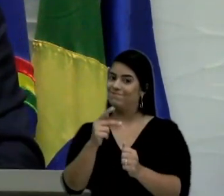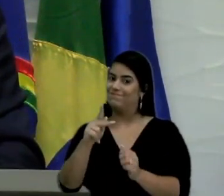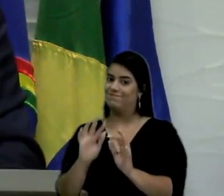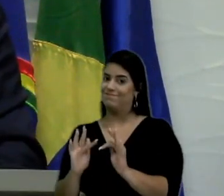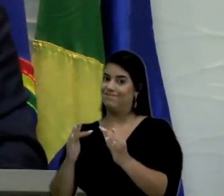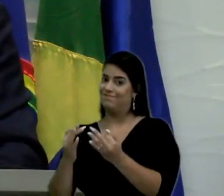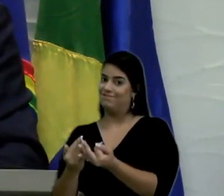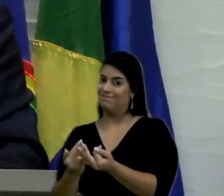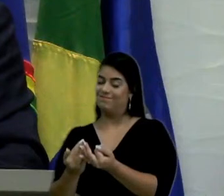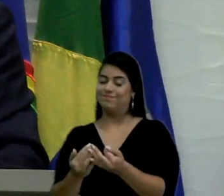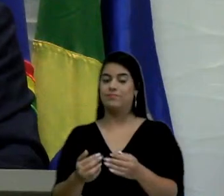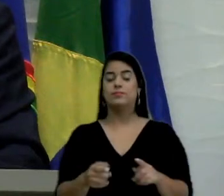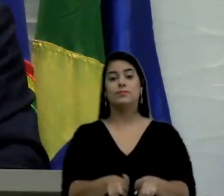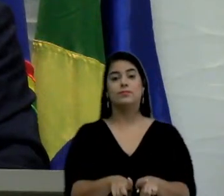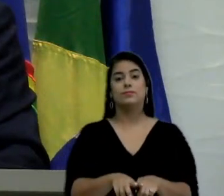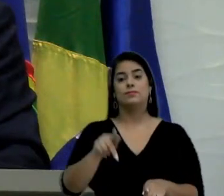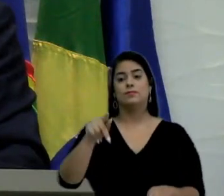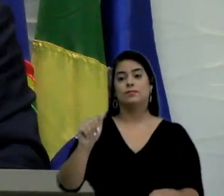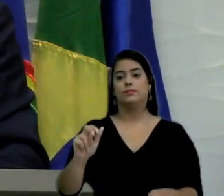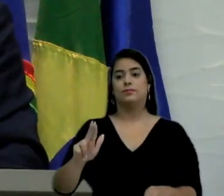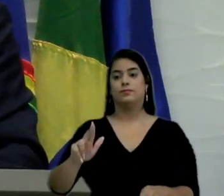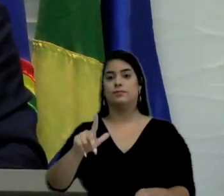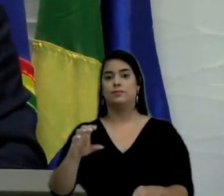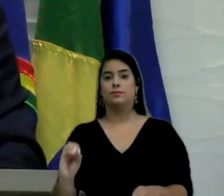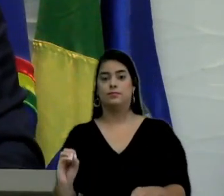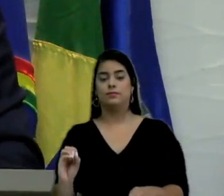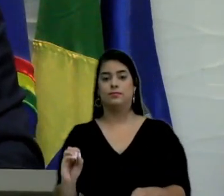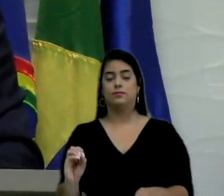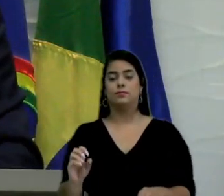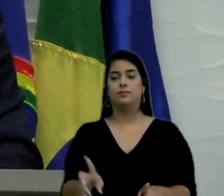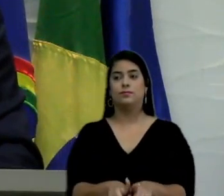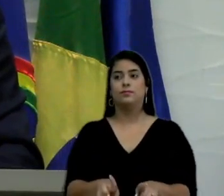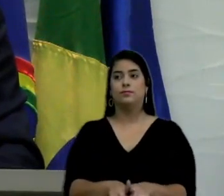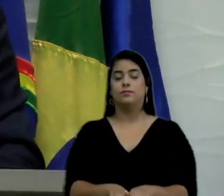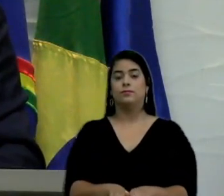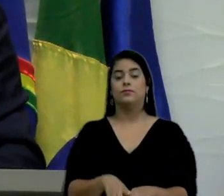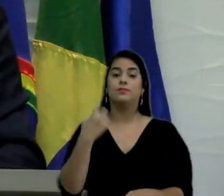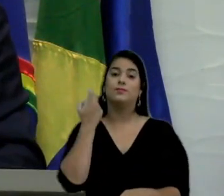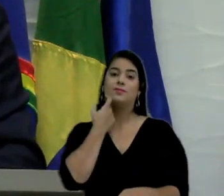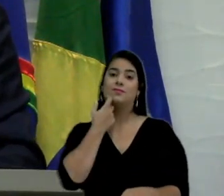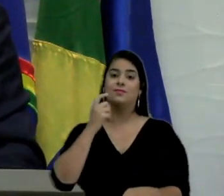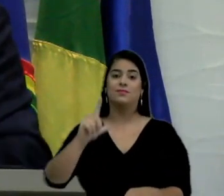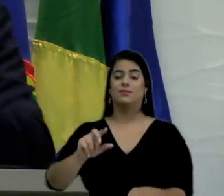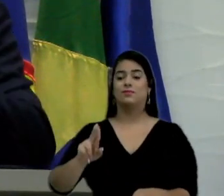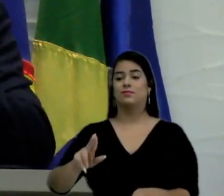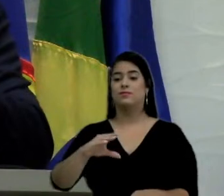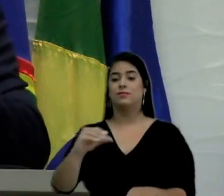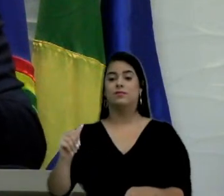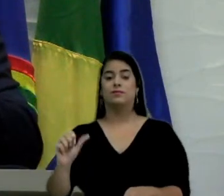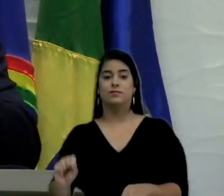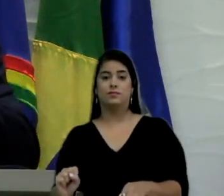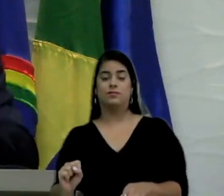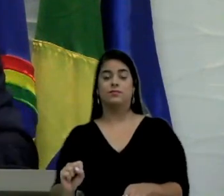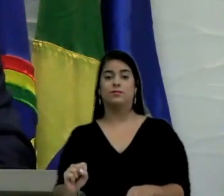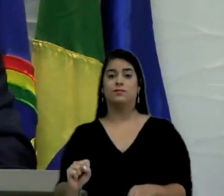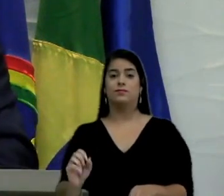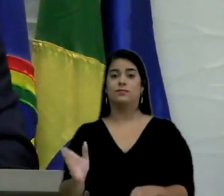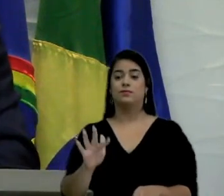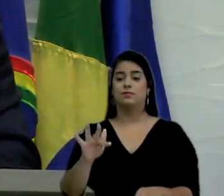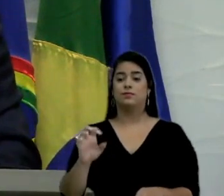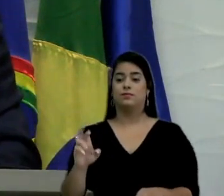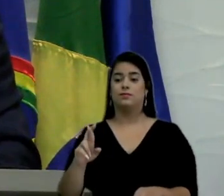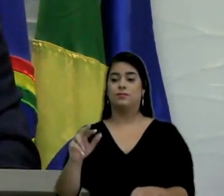família a Paulo Rogério né Paulinho da parmi na sexta-feira Lucas Fernandes e